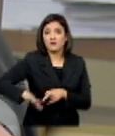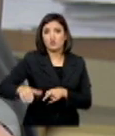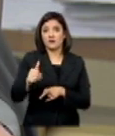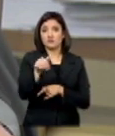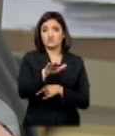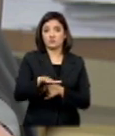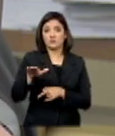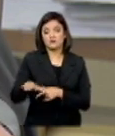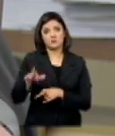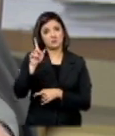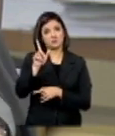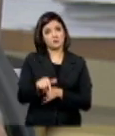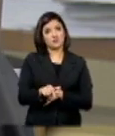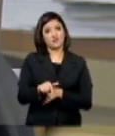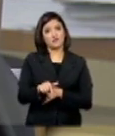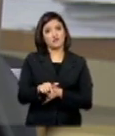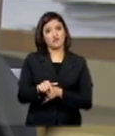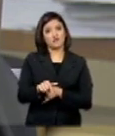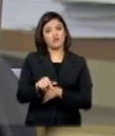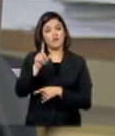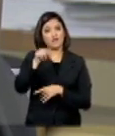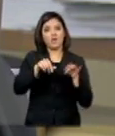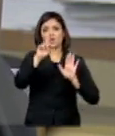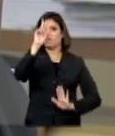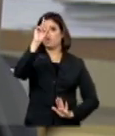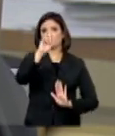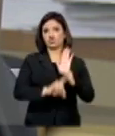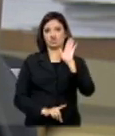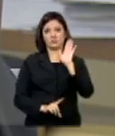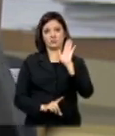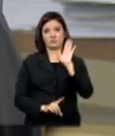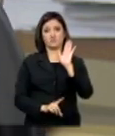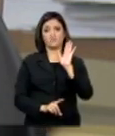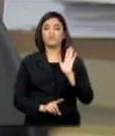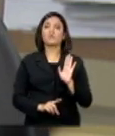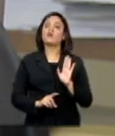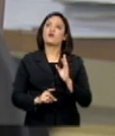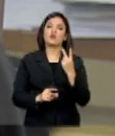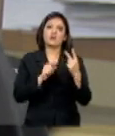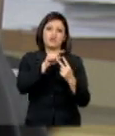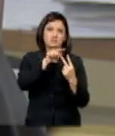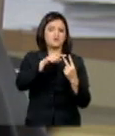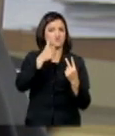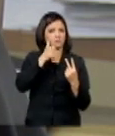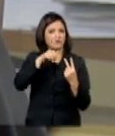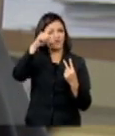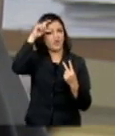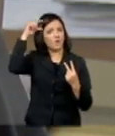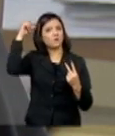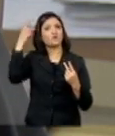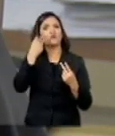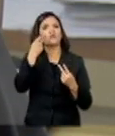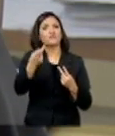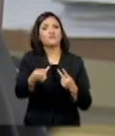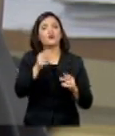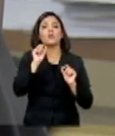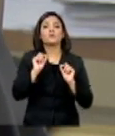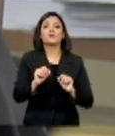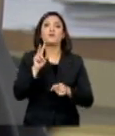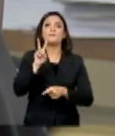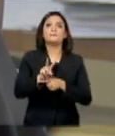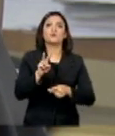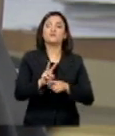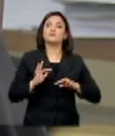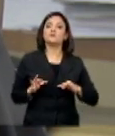de direitos para as autoras a doutrina da proteção integral do menor